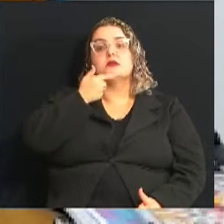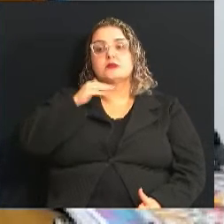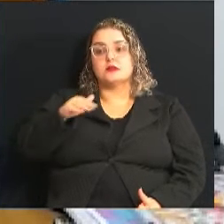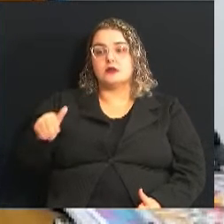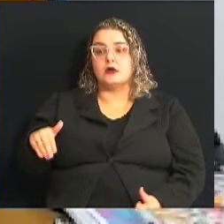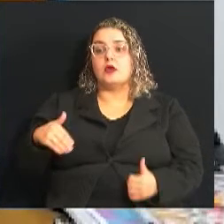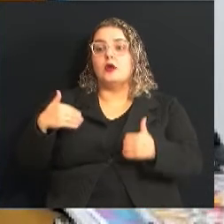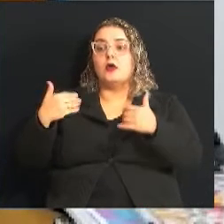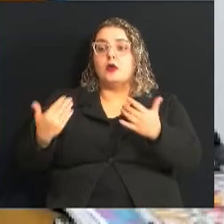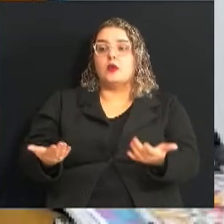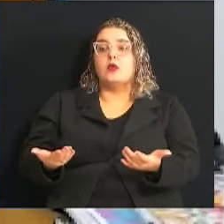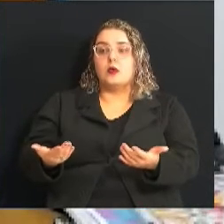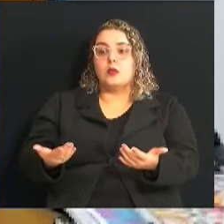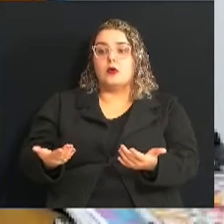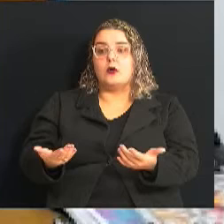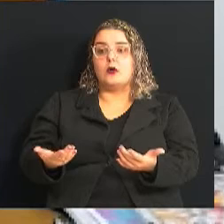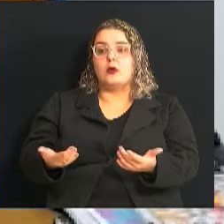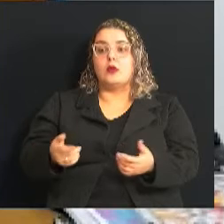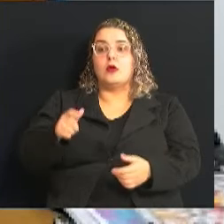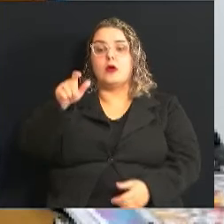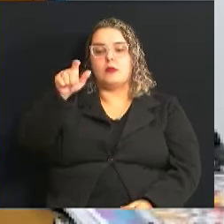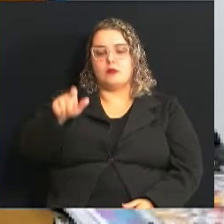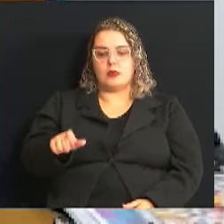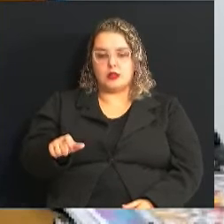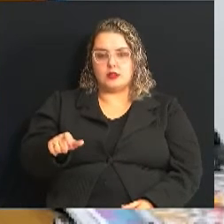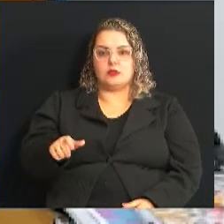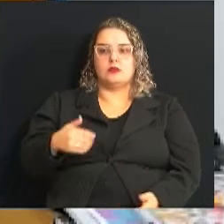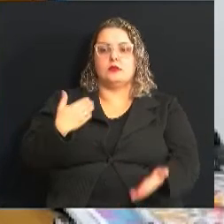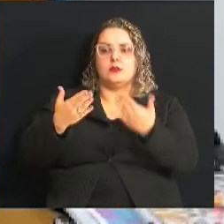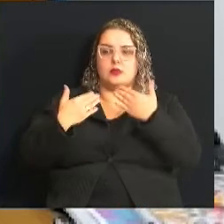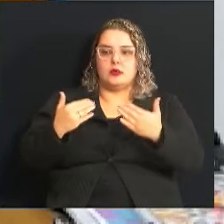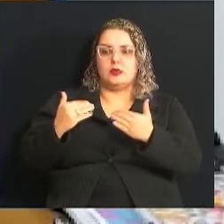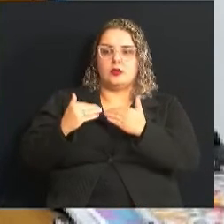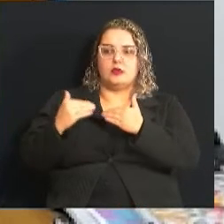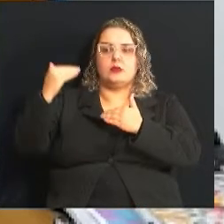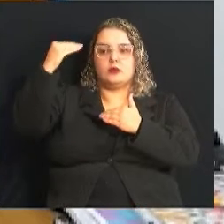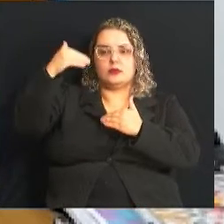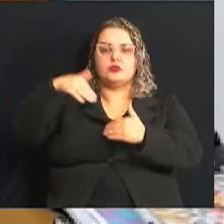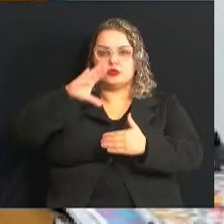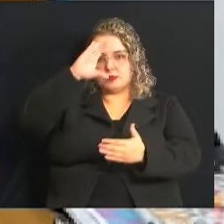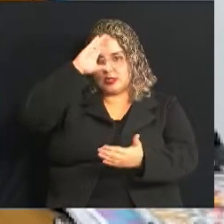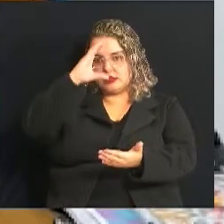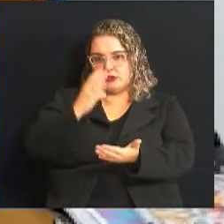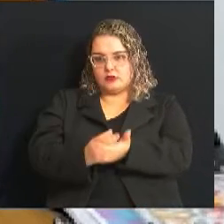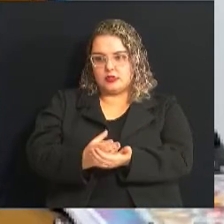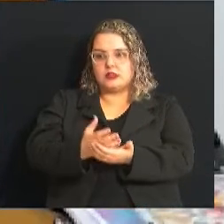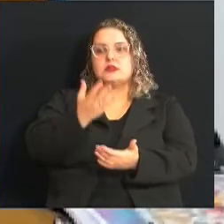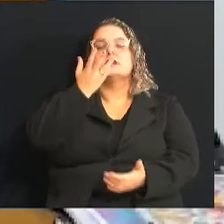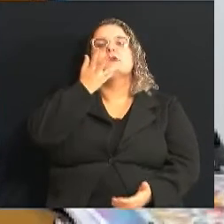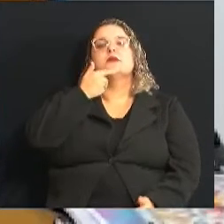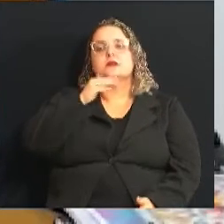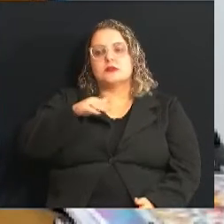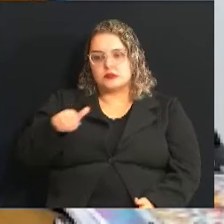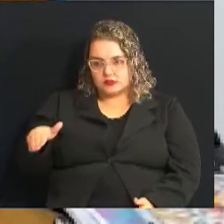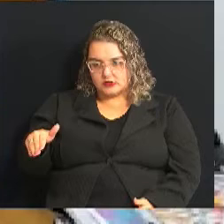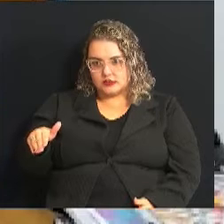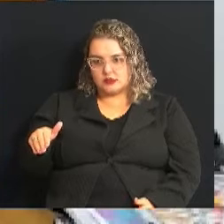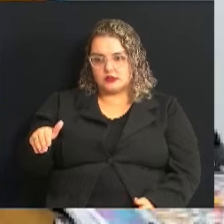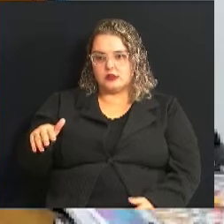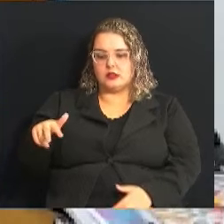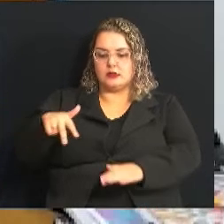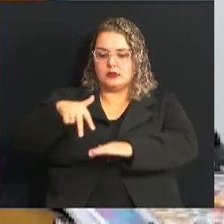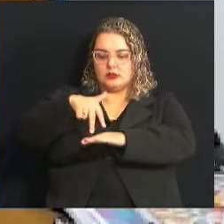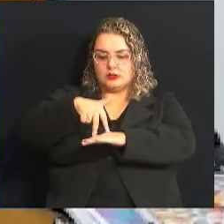pessoa para conversar com essa criança? Um adulto de mais confiança dessa criança. Então, até a forma de se